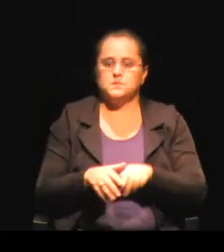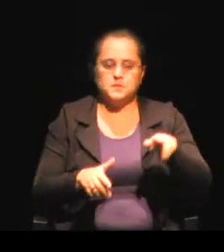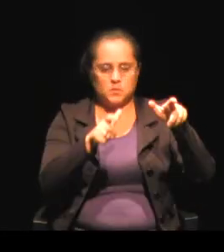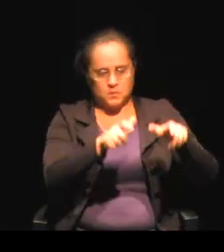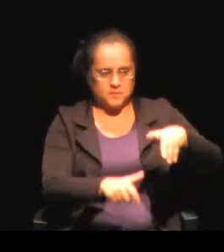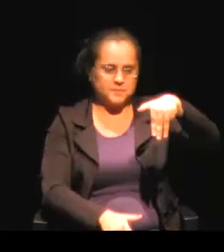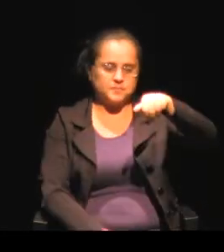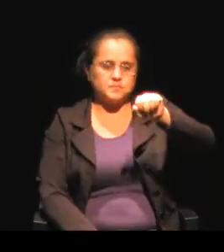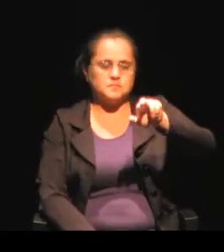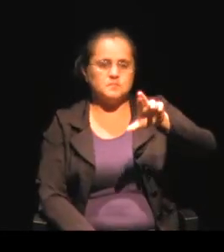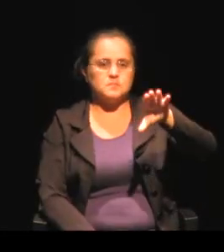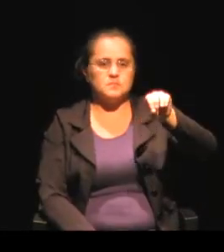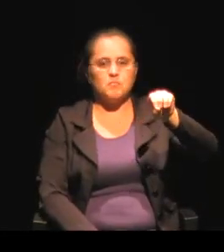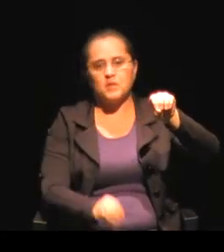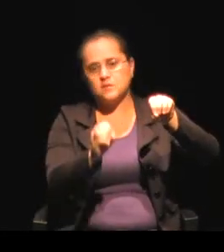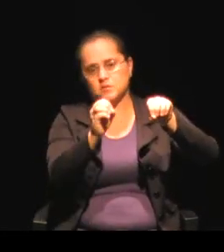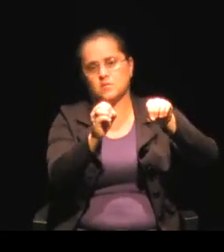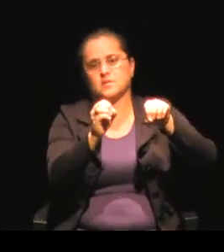é o Marco Zero,